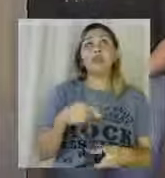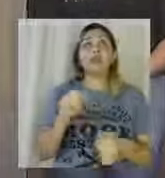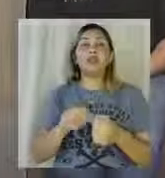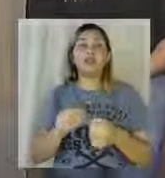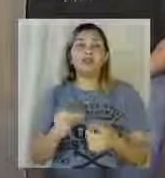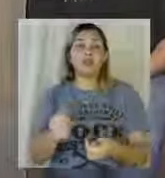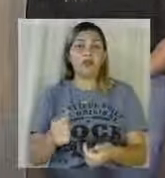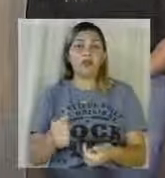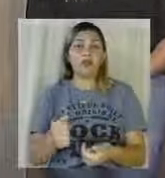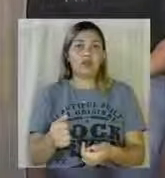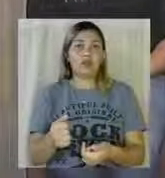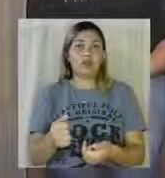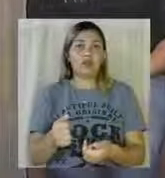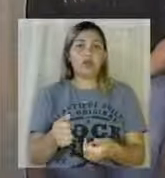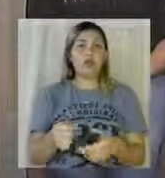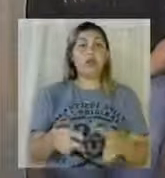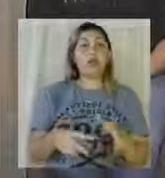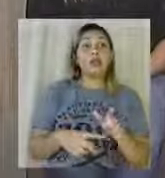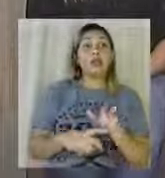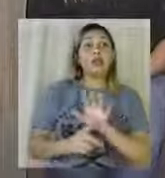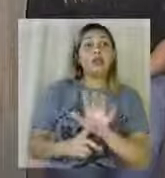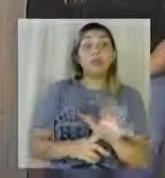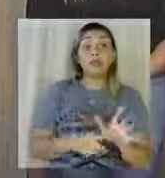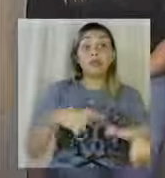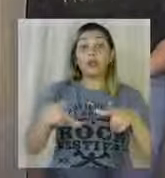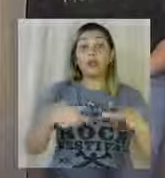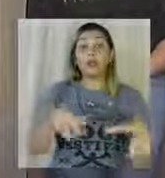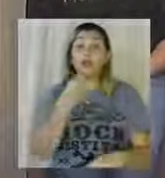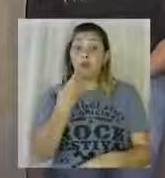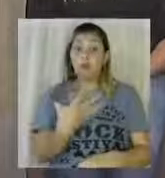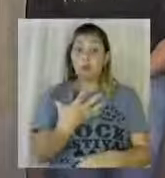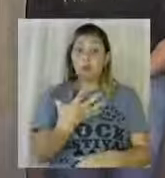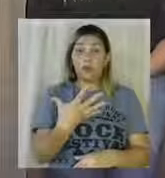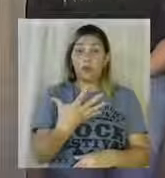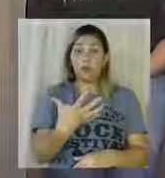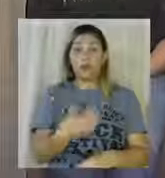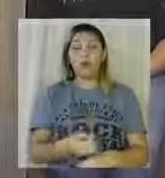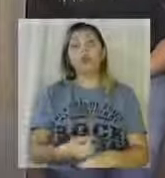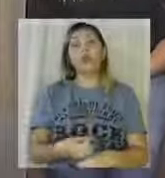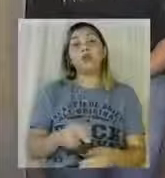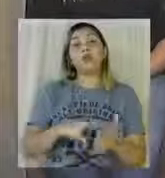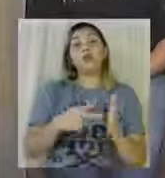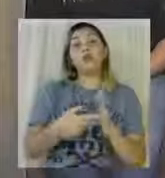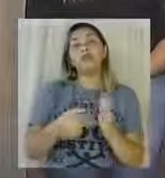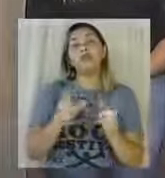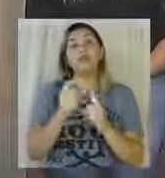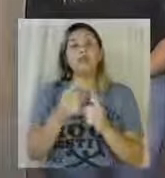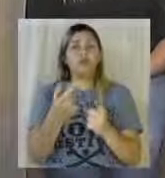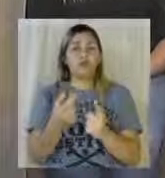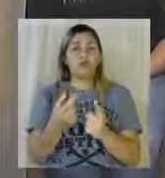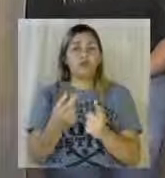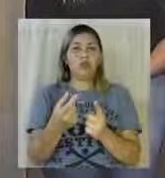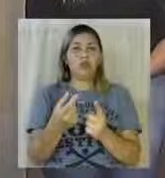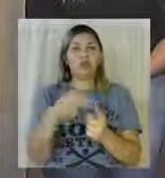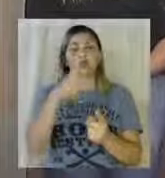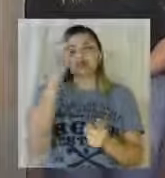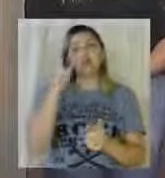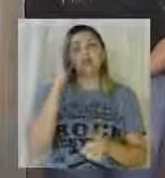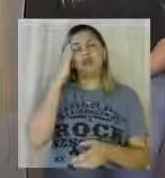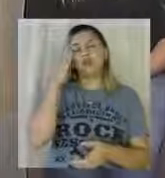mostrar que é um bom profissional. Os significados das palavras. Algumas pessoas